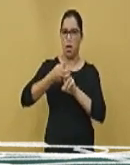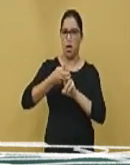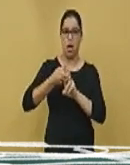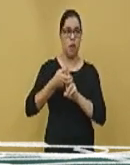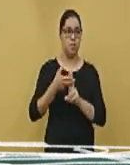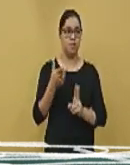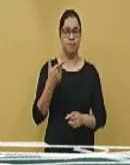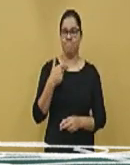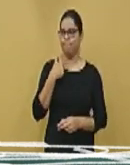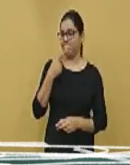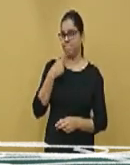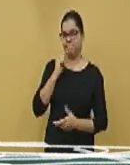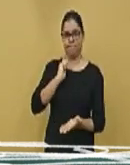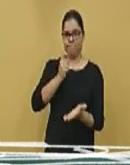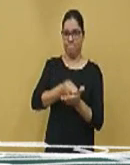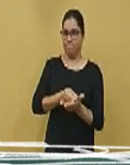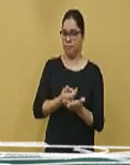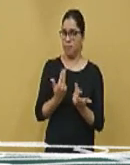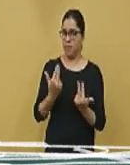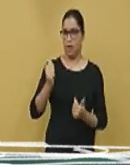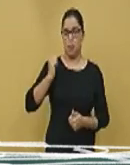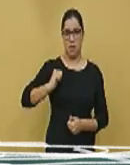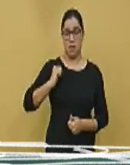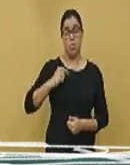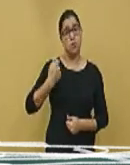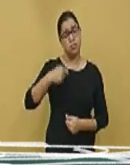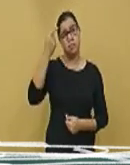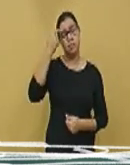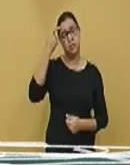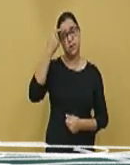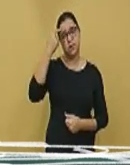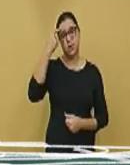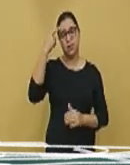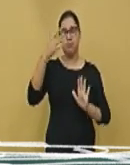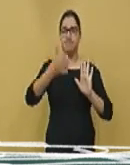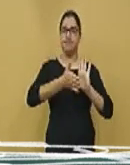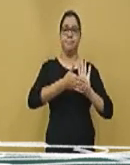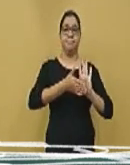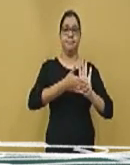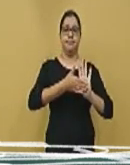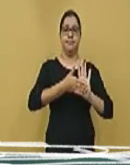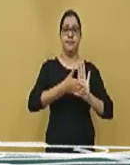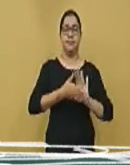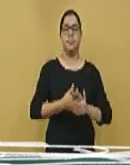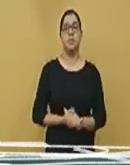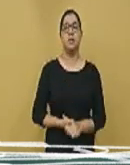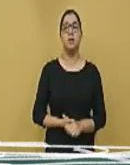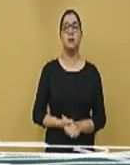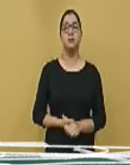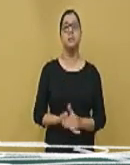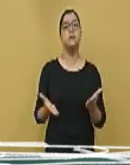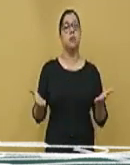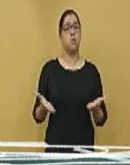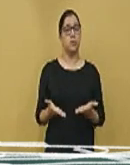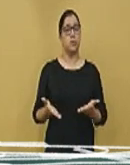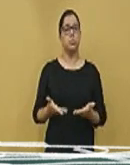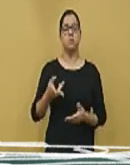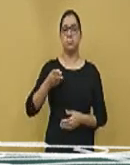podemos pagar, então nós temos que pensar muito bem nessa sua proposta. Né? E a nossa proposta para a